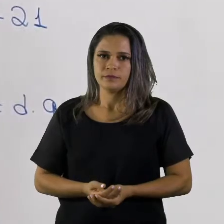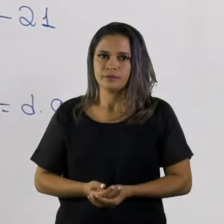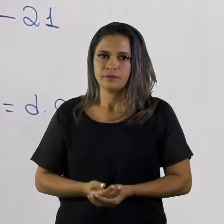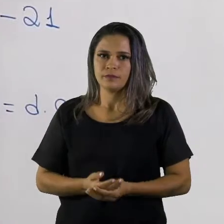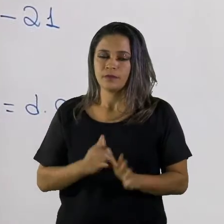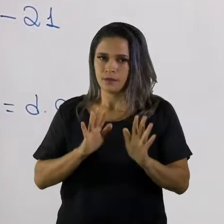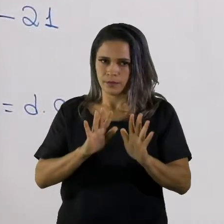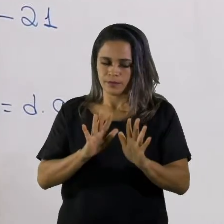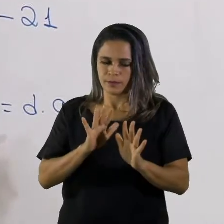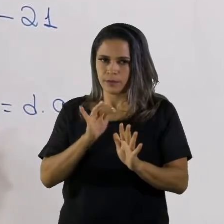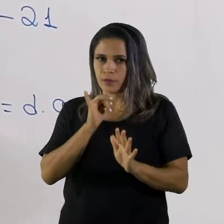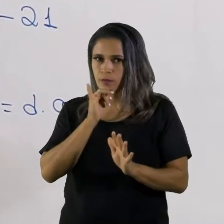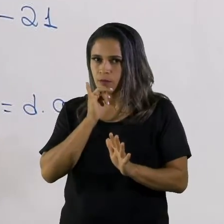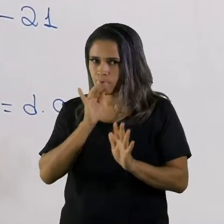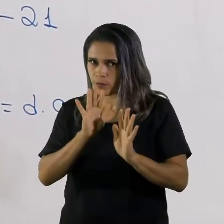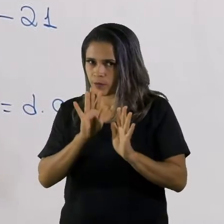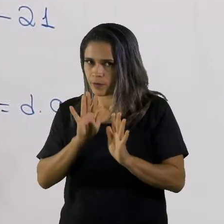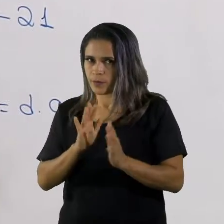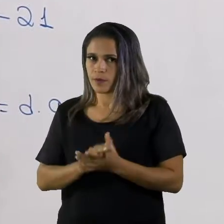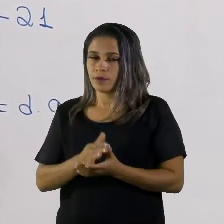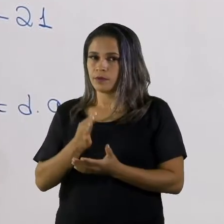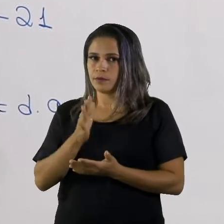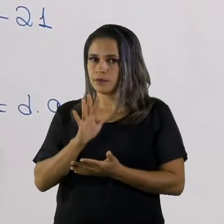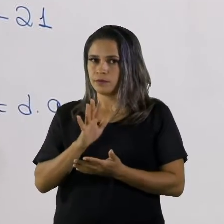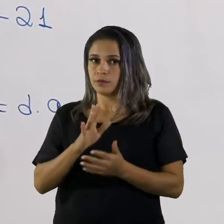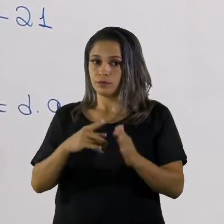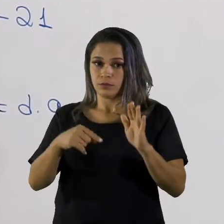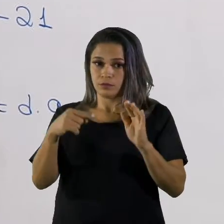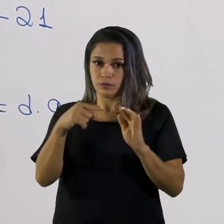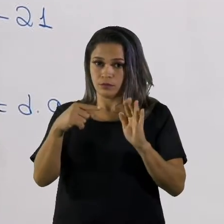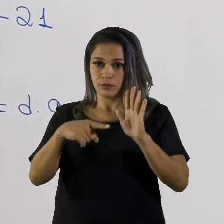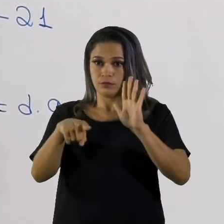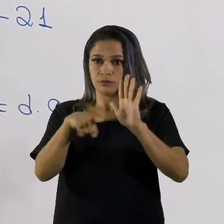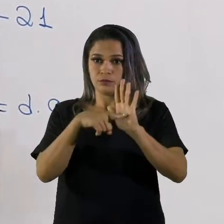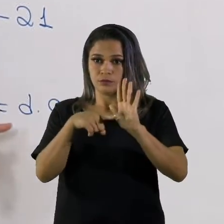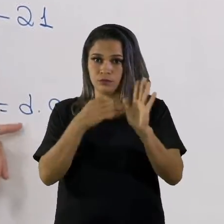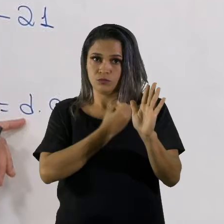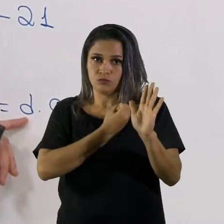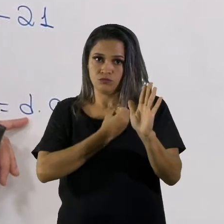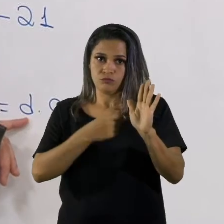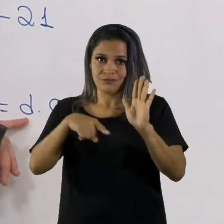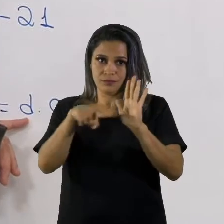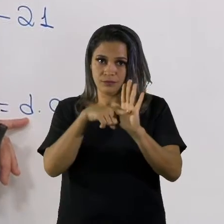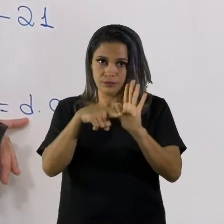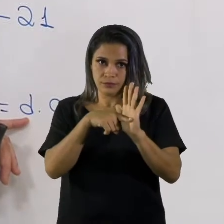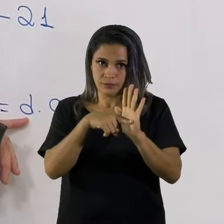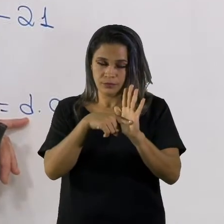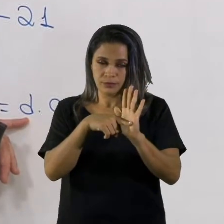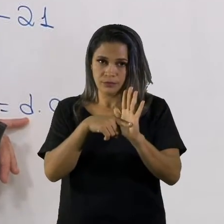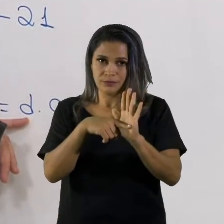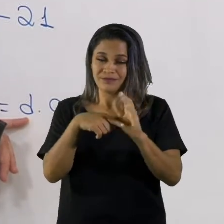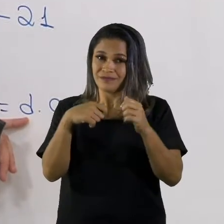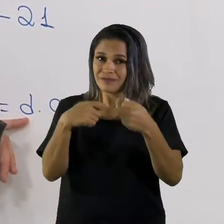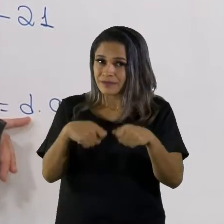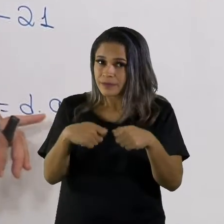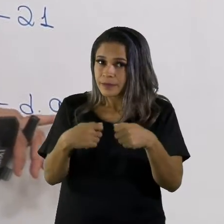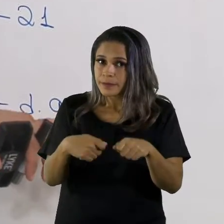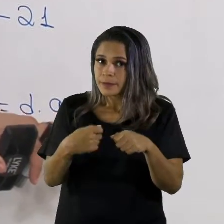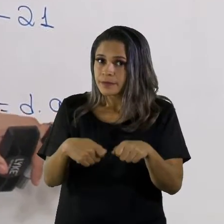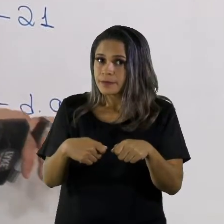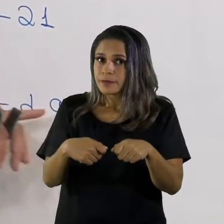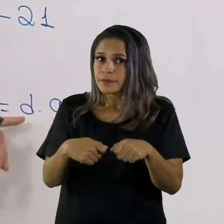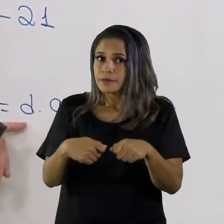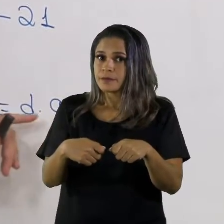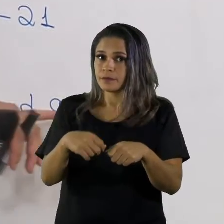uma observação. Como o produto é negativo, a gente precisa necessariamente que os sinais